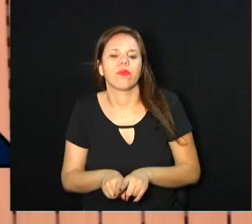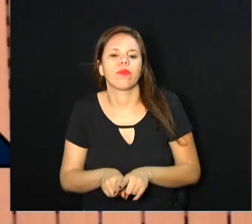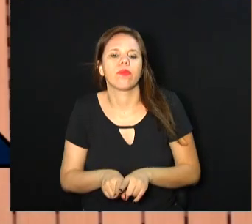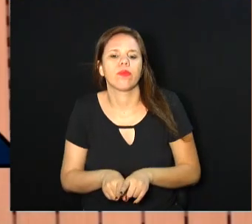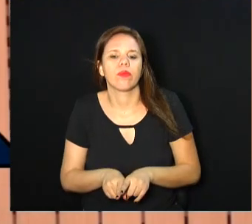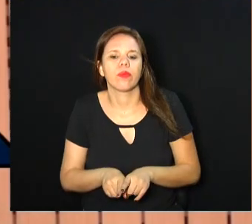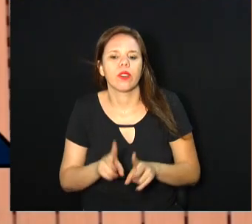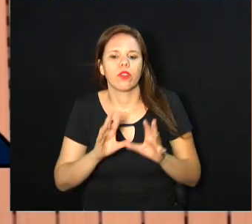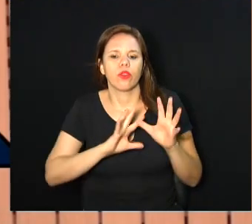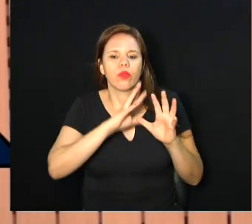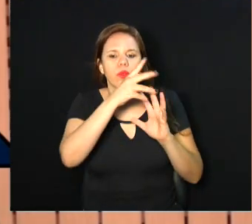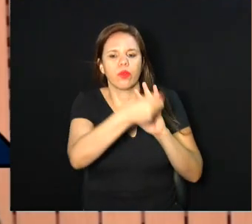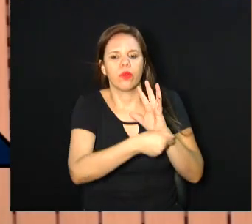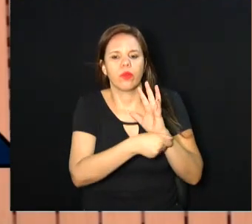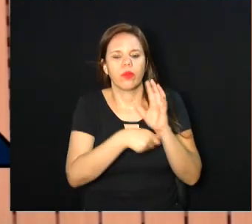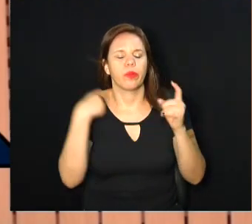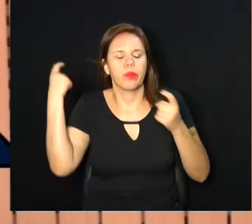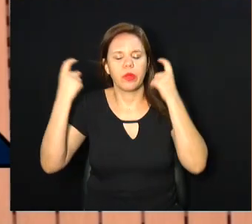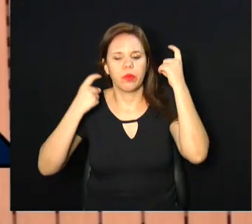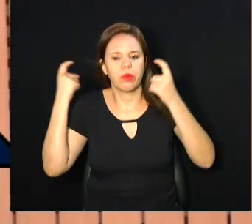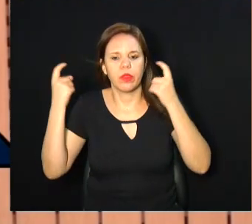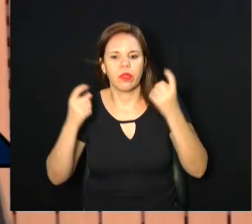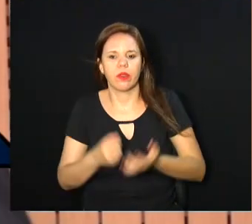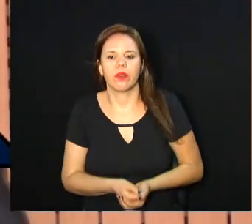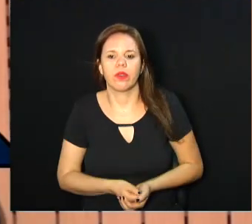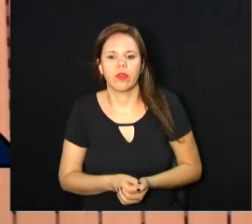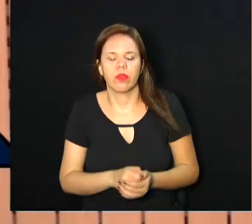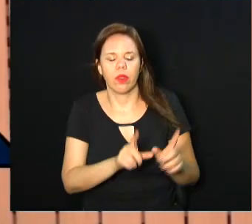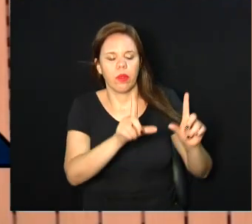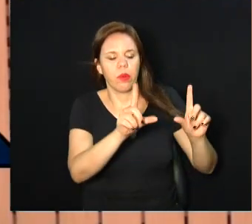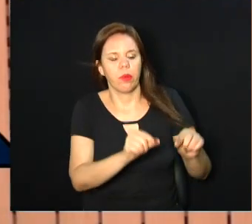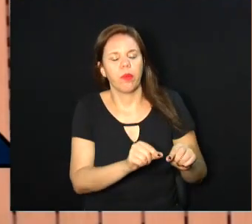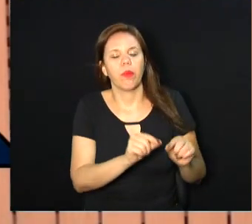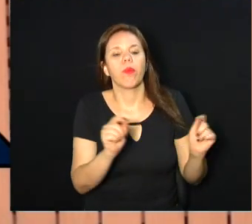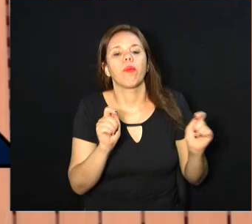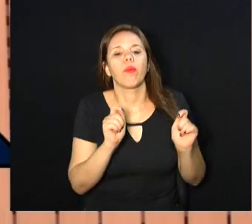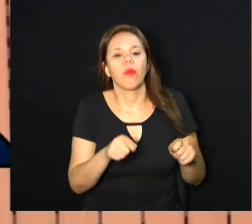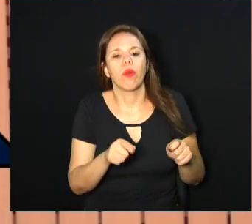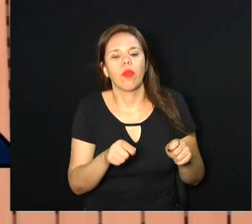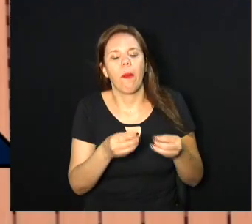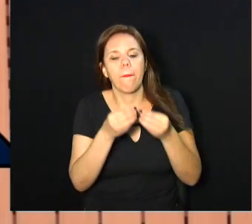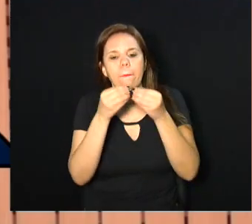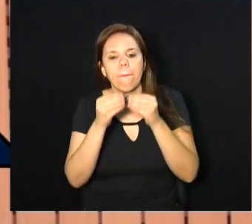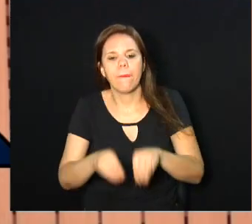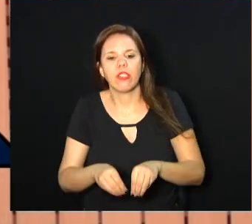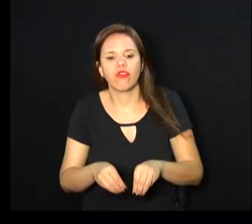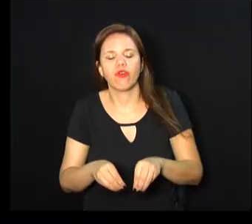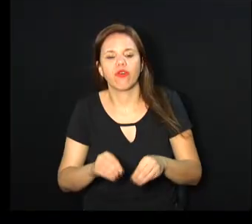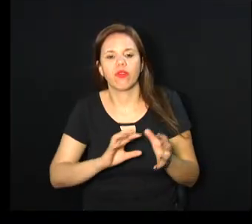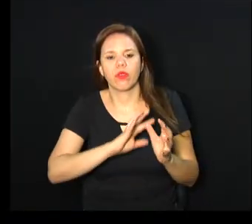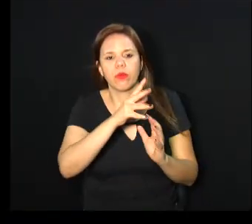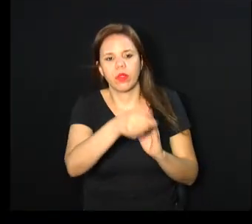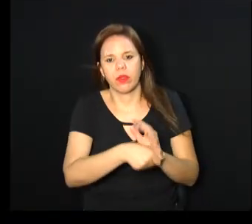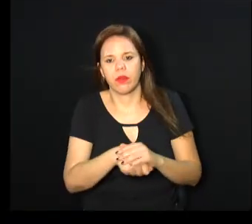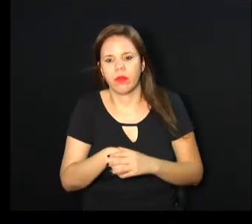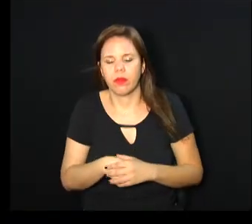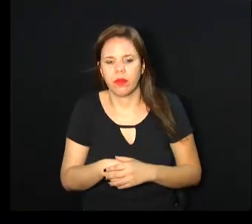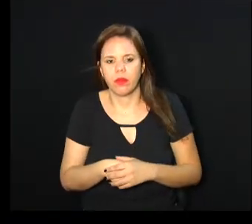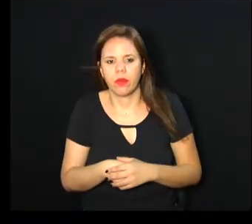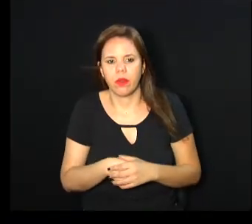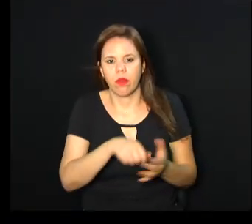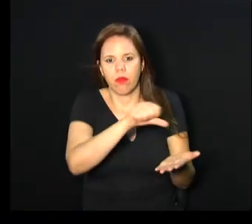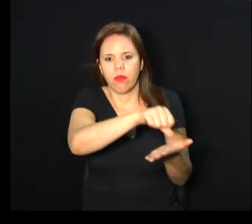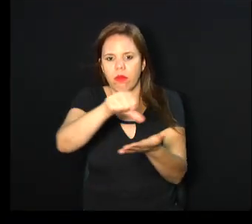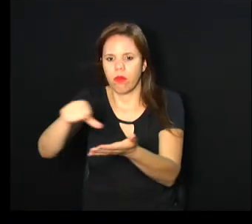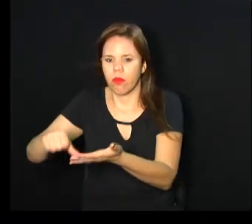questão ambiental. Uma preocupação aí em reduzir ao máximo a questão do impacto ambiental que atinge a todos. Laboratório Vivo é um